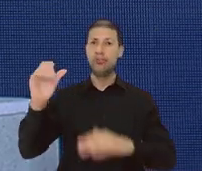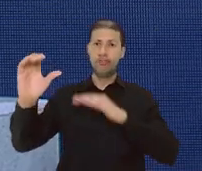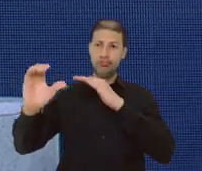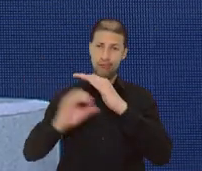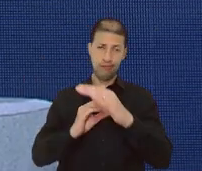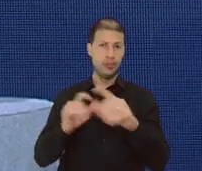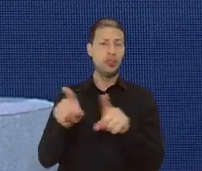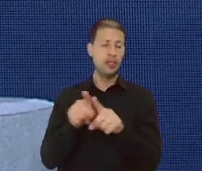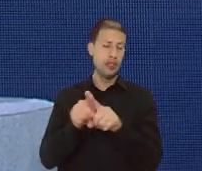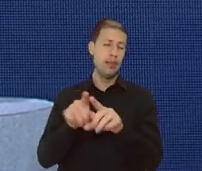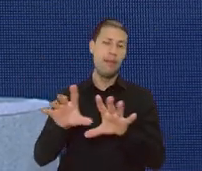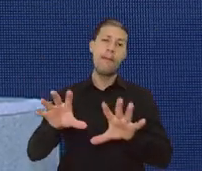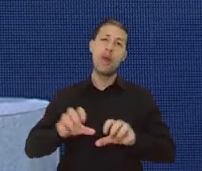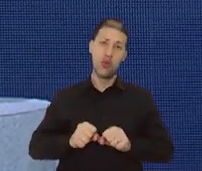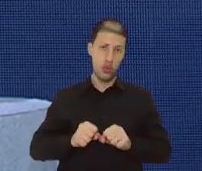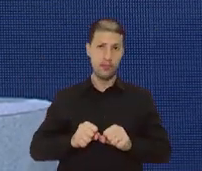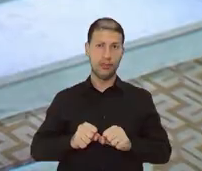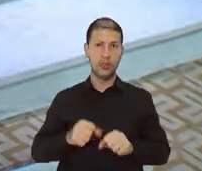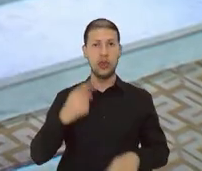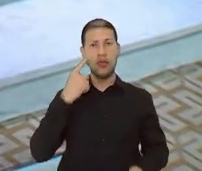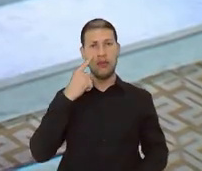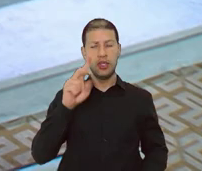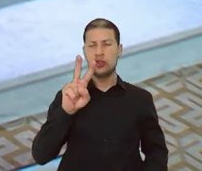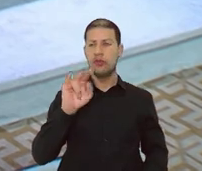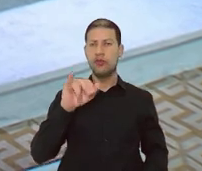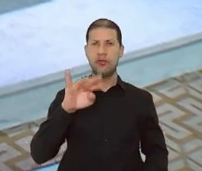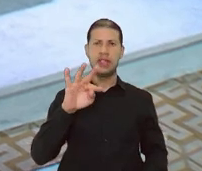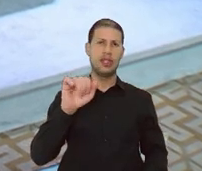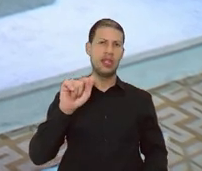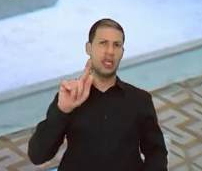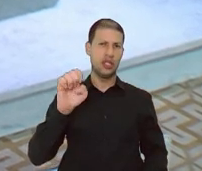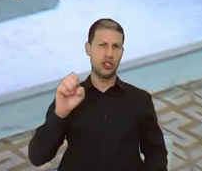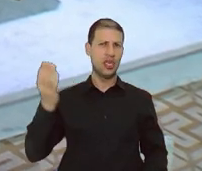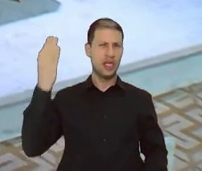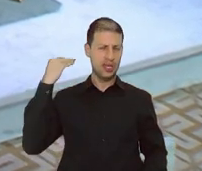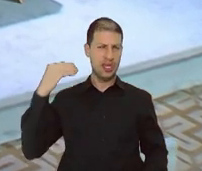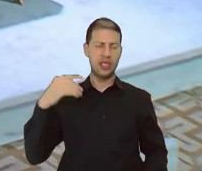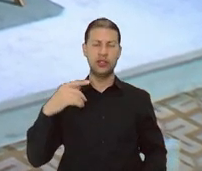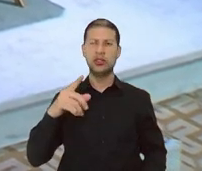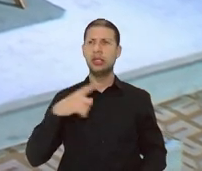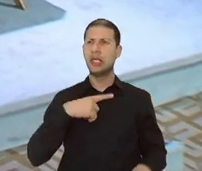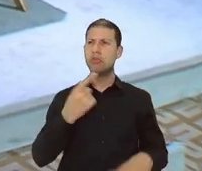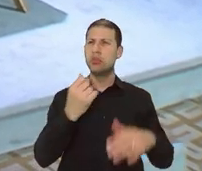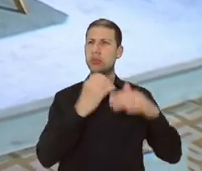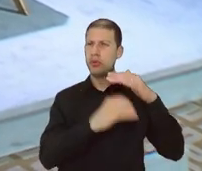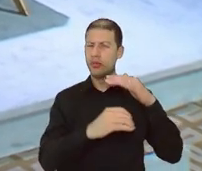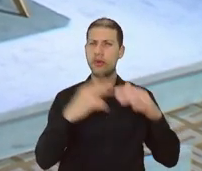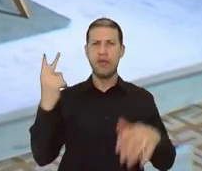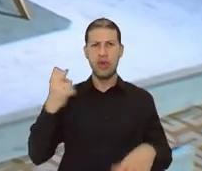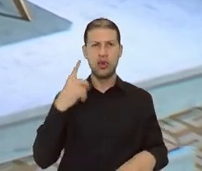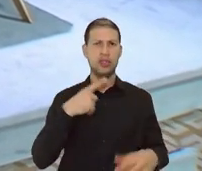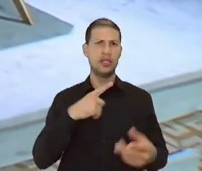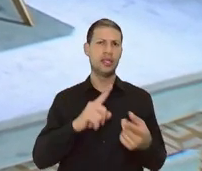então quando eu olho o vintage lá atrás dos primeiros Fundos dá valor de investir em Coincidência